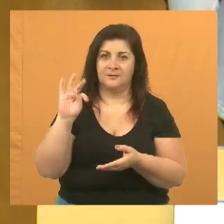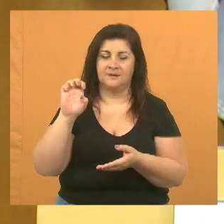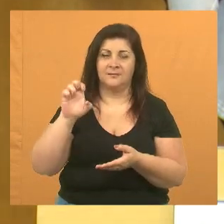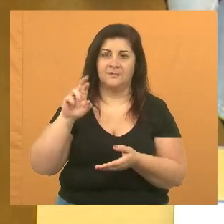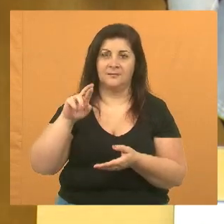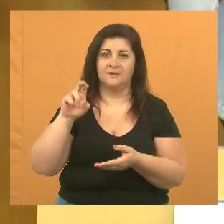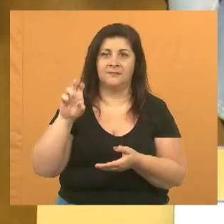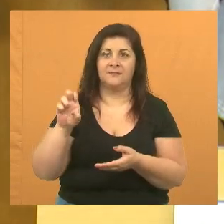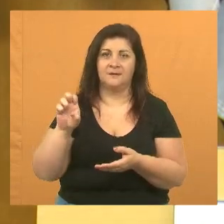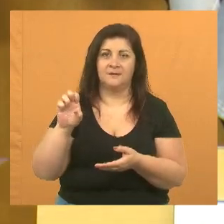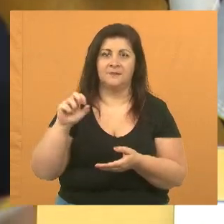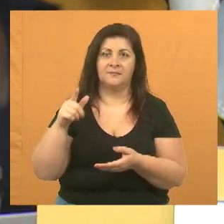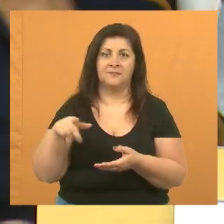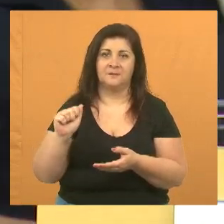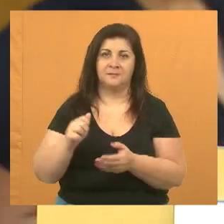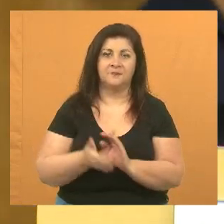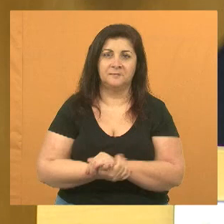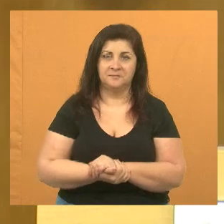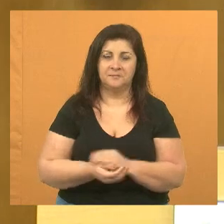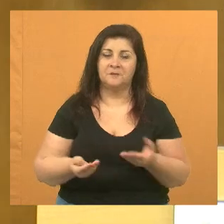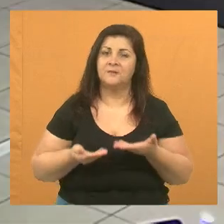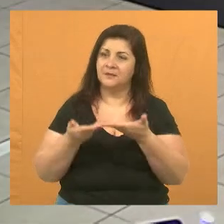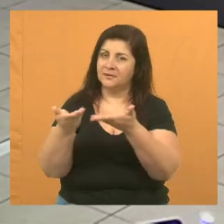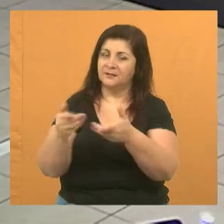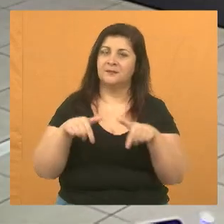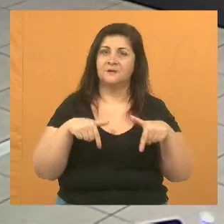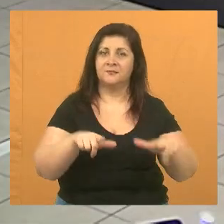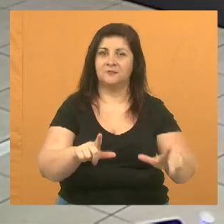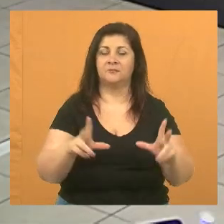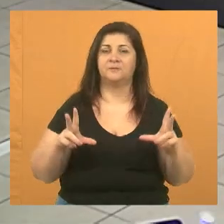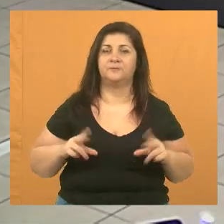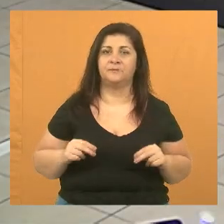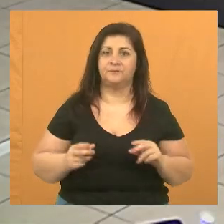frente, para que sejam entregues os diplomas de mérito.